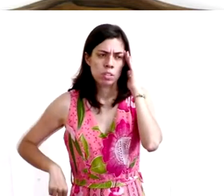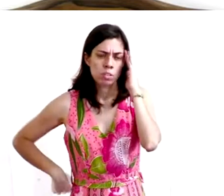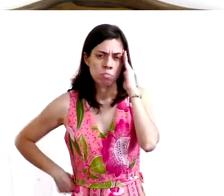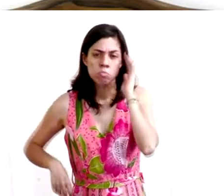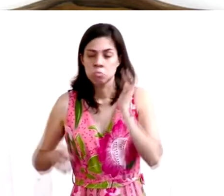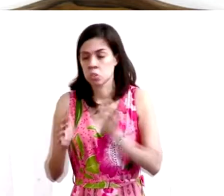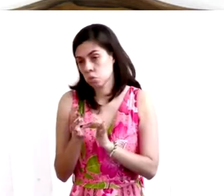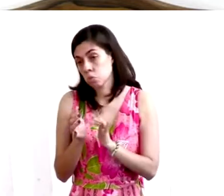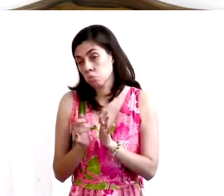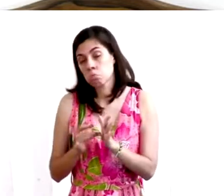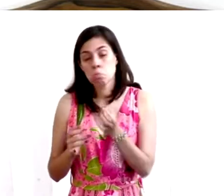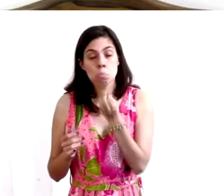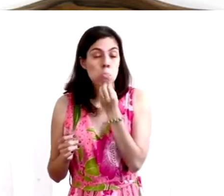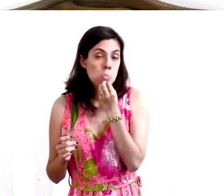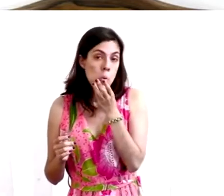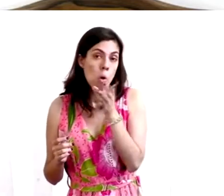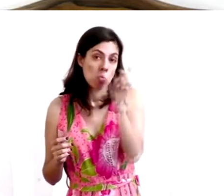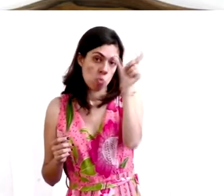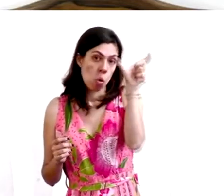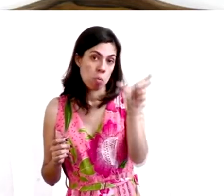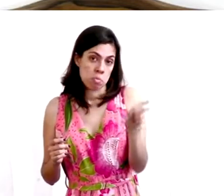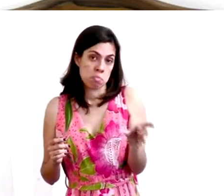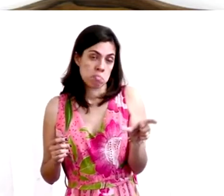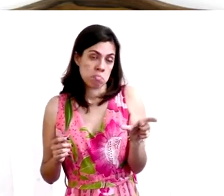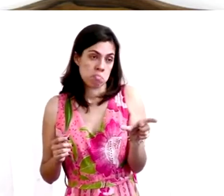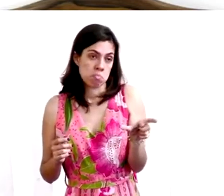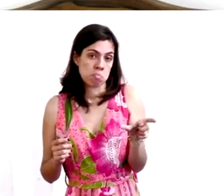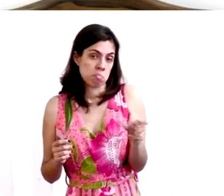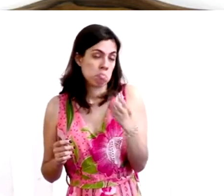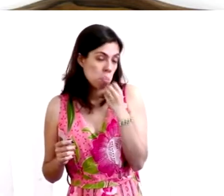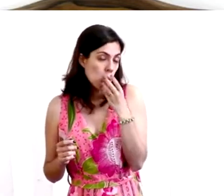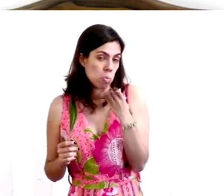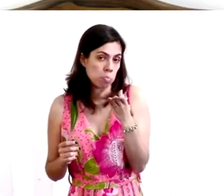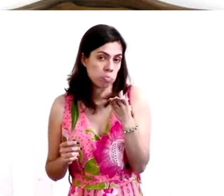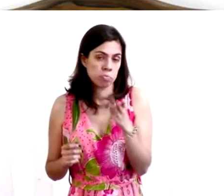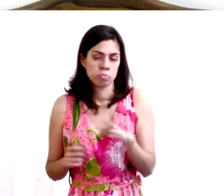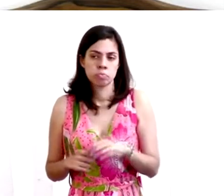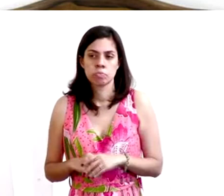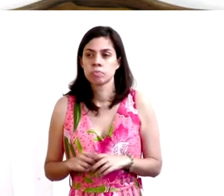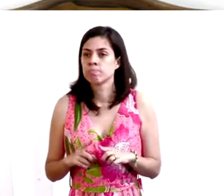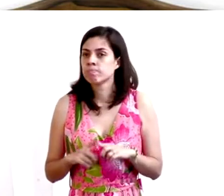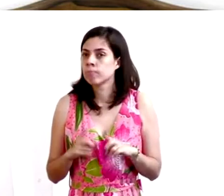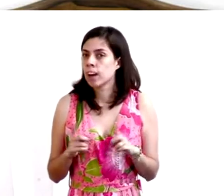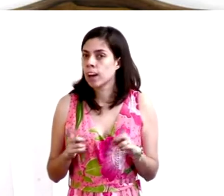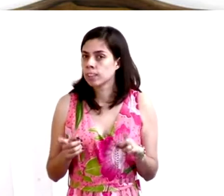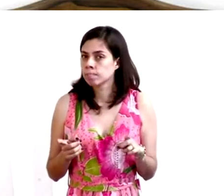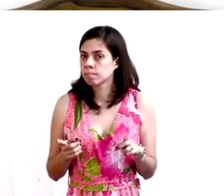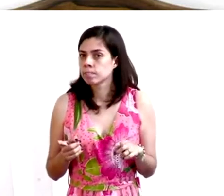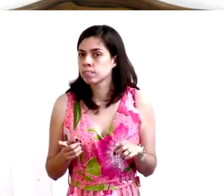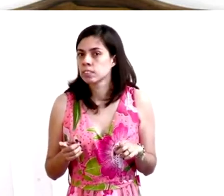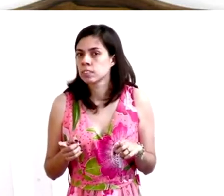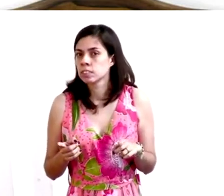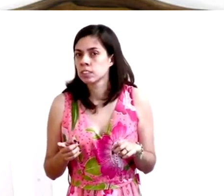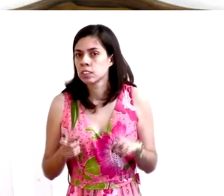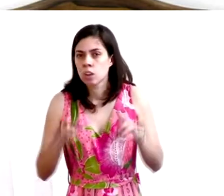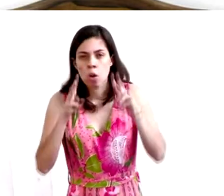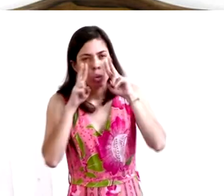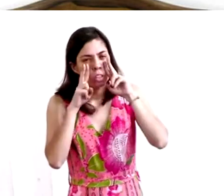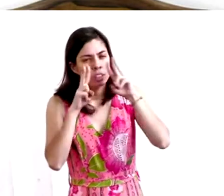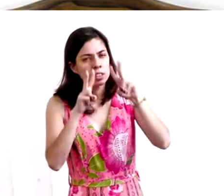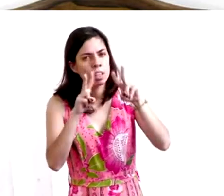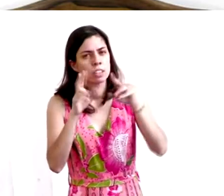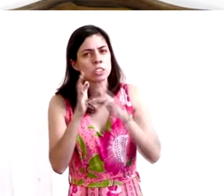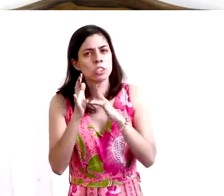elevados, que podem levar pessoas a segui-lo. Mas, meus irmãos, olhar para